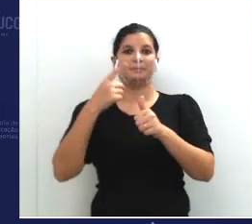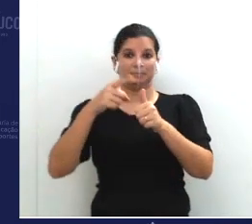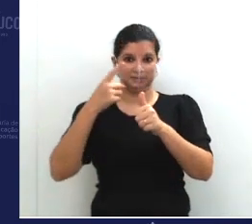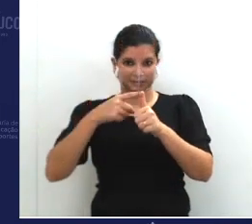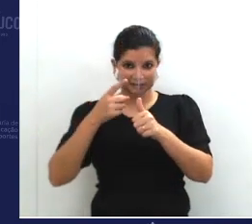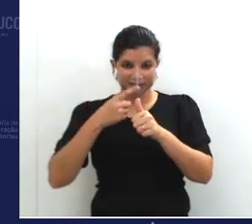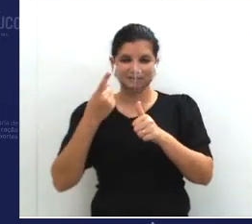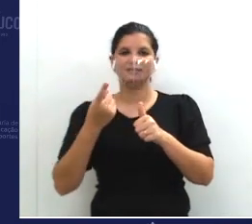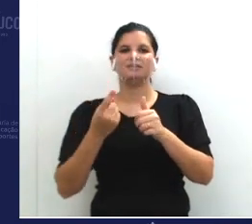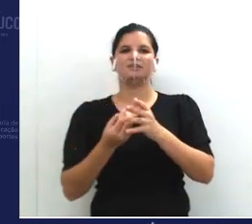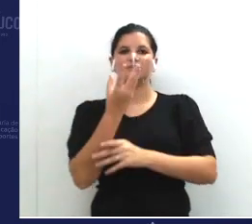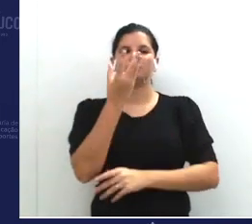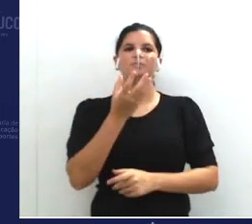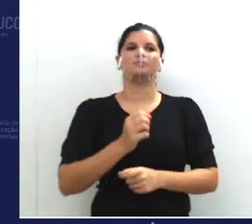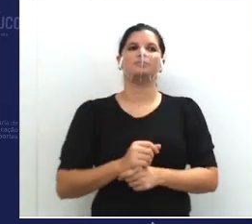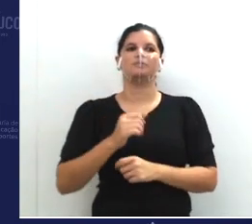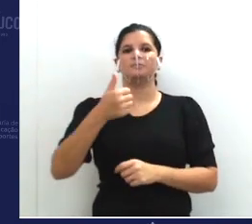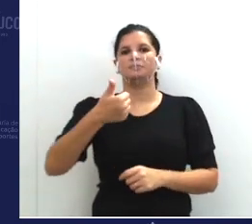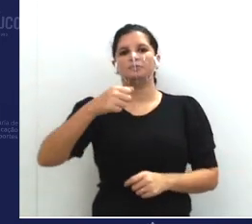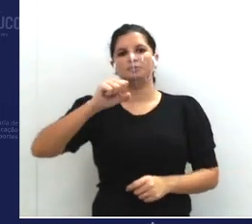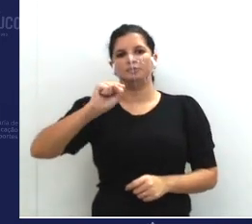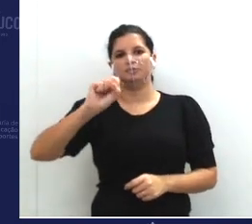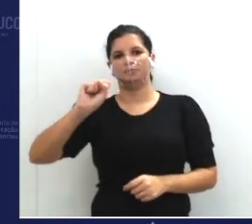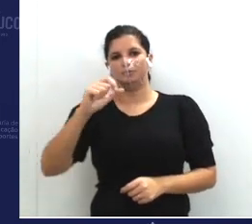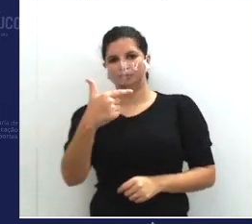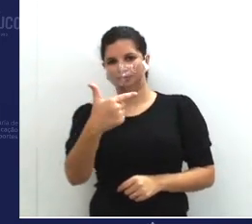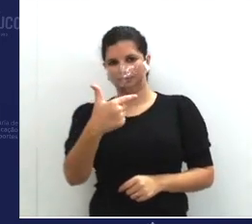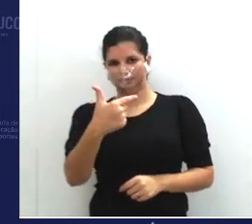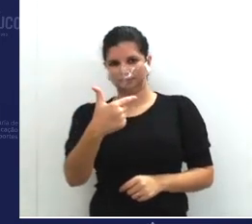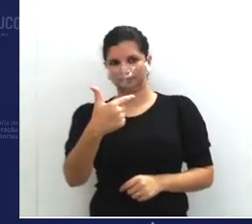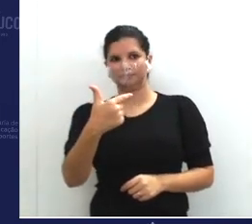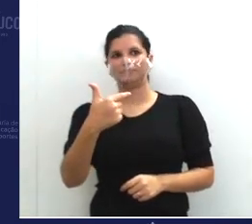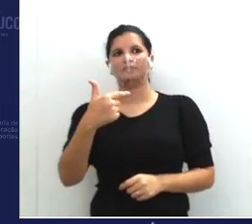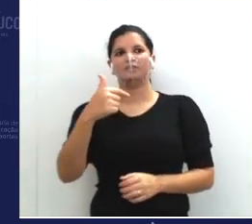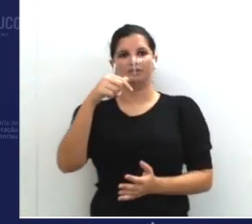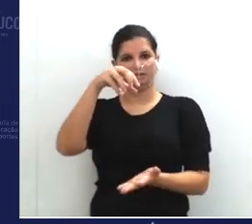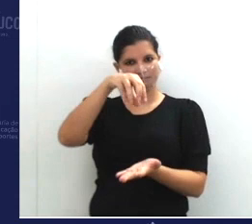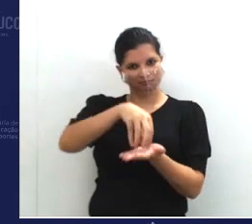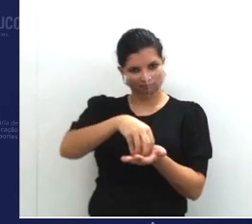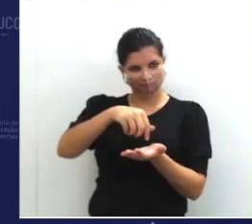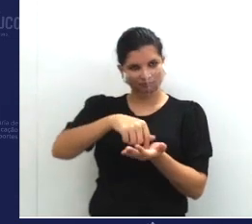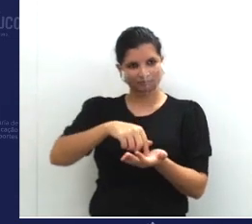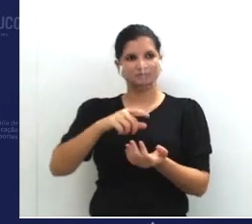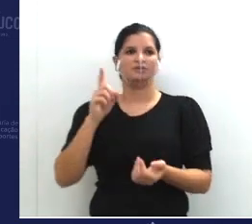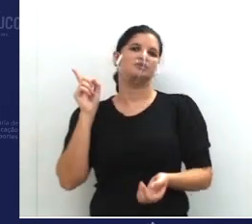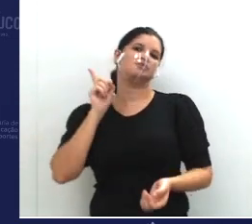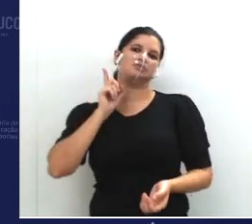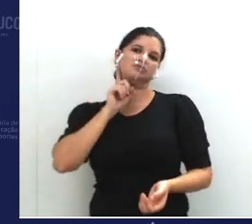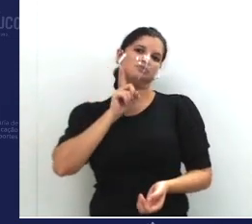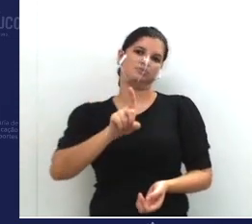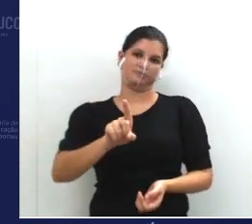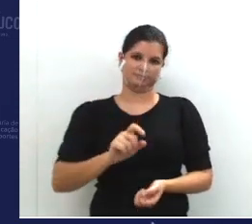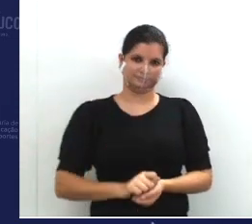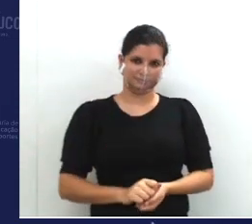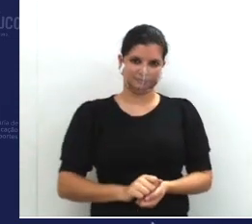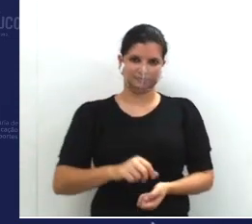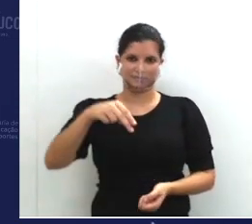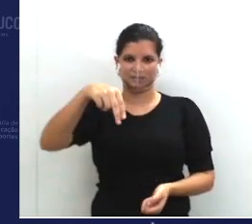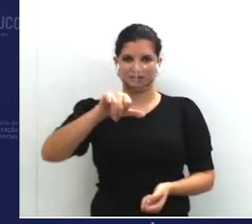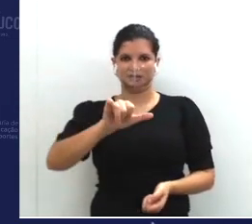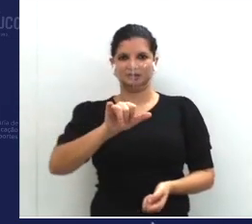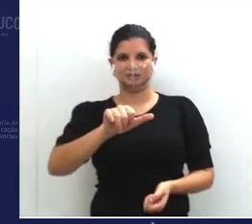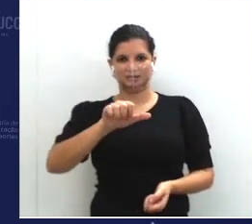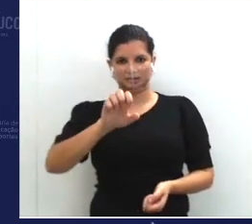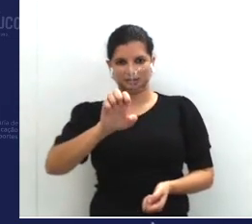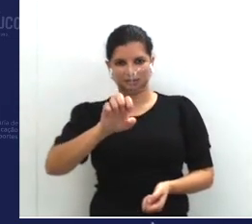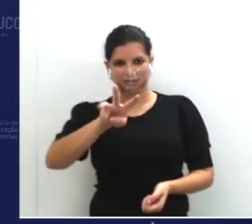primeira usina termoelétrica ela surgiu em 1882, instalada em New York. Nessa época,